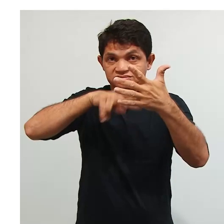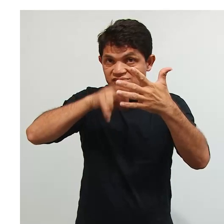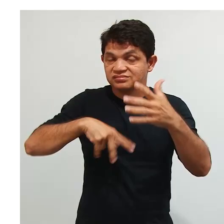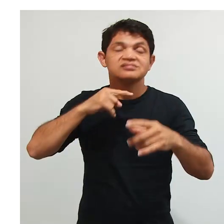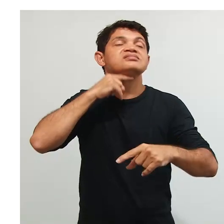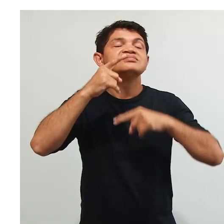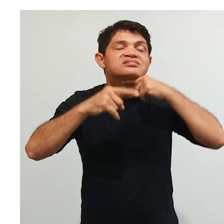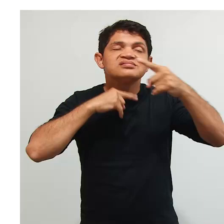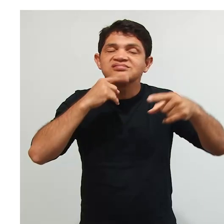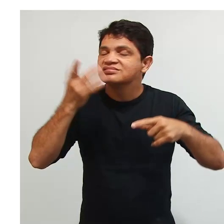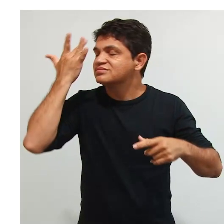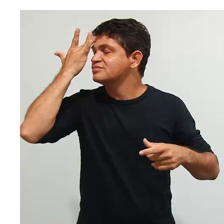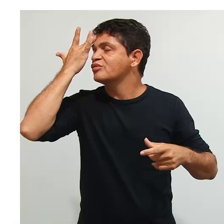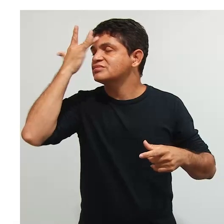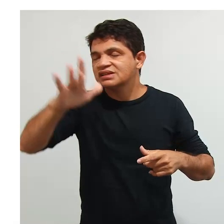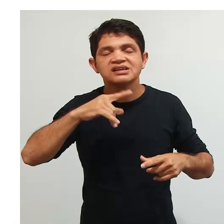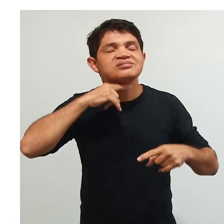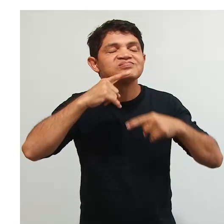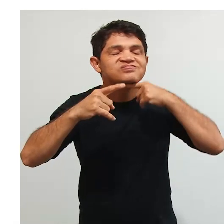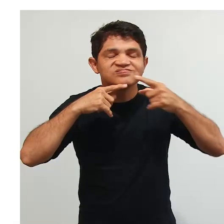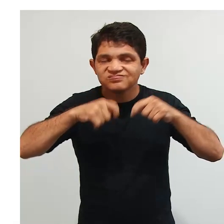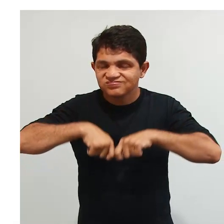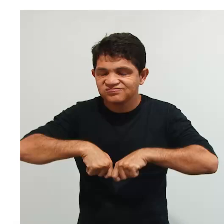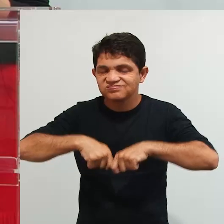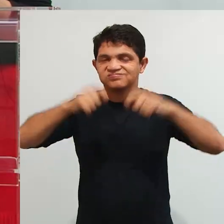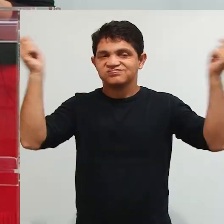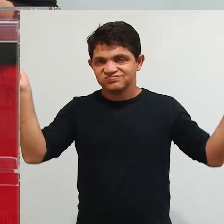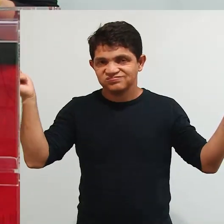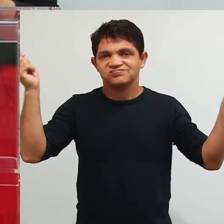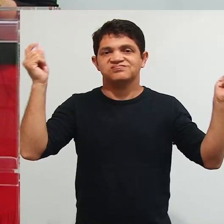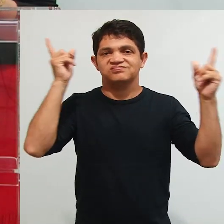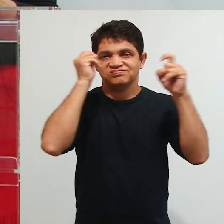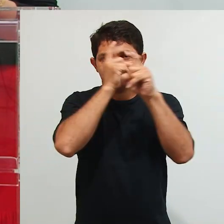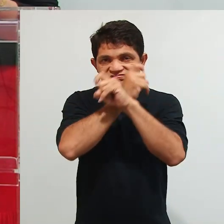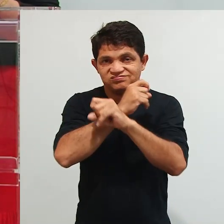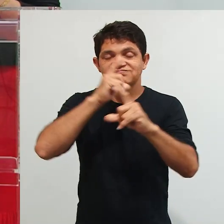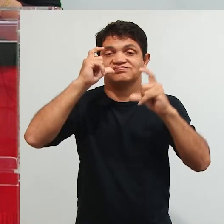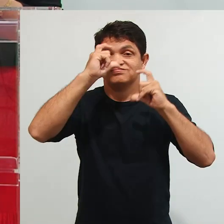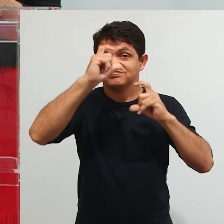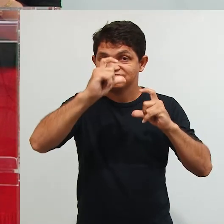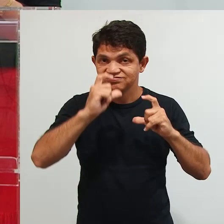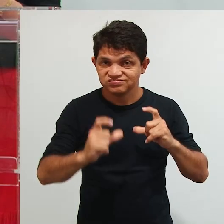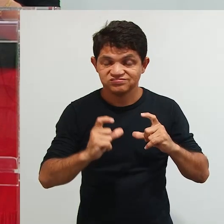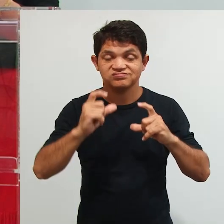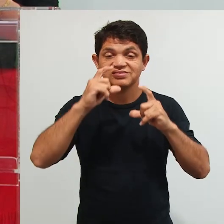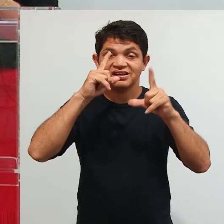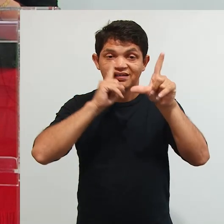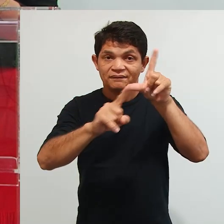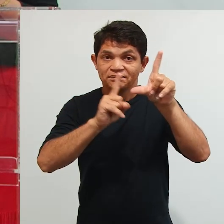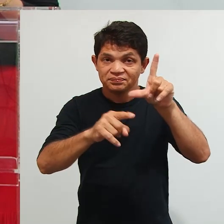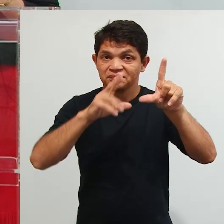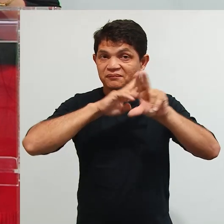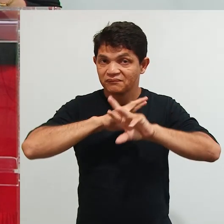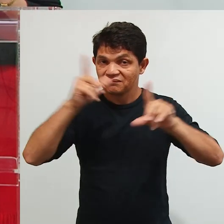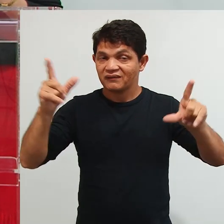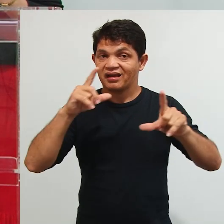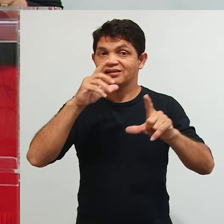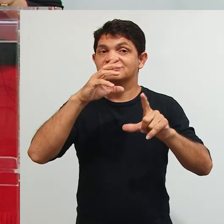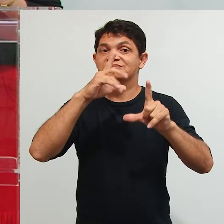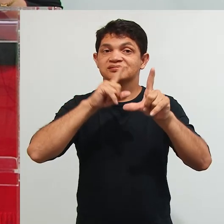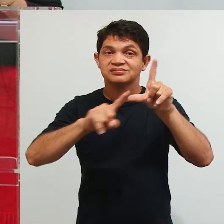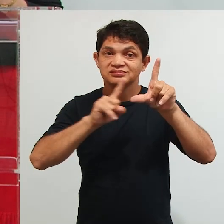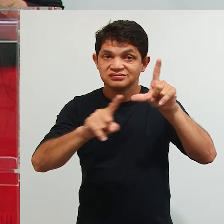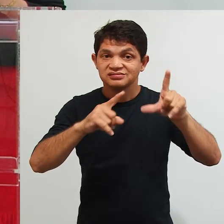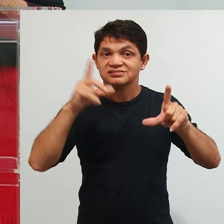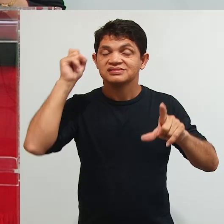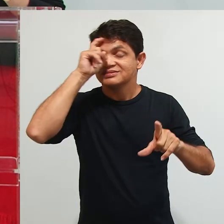vai ler e ela não consegue ler. E como ela não consegue fazer a associação dessa letra ali e o som